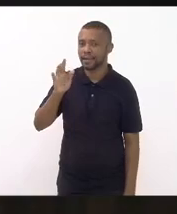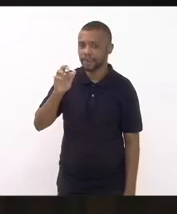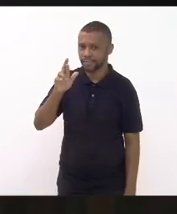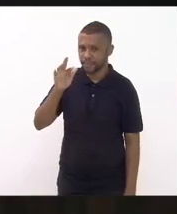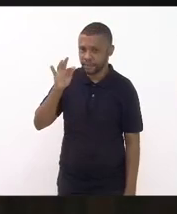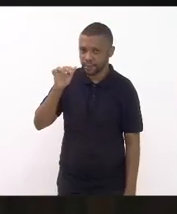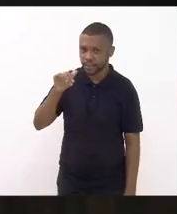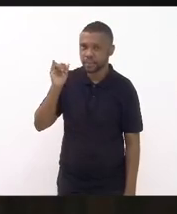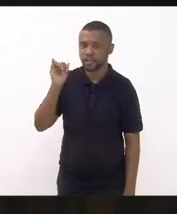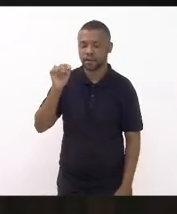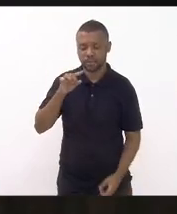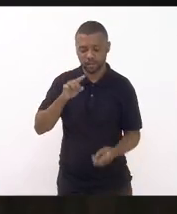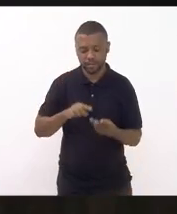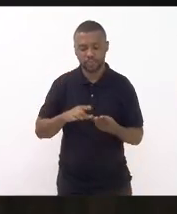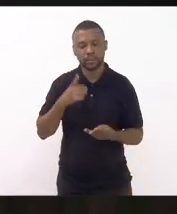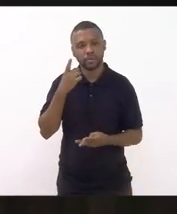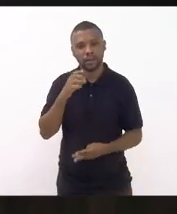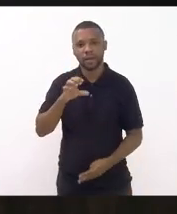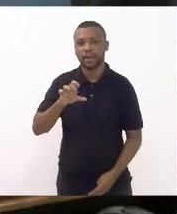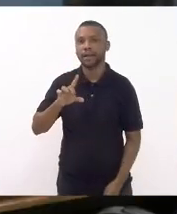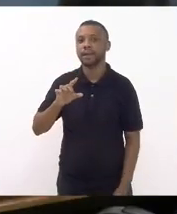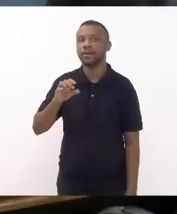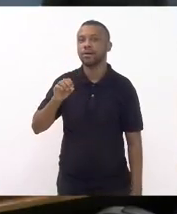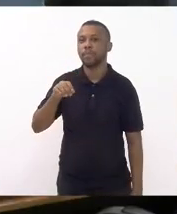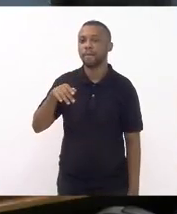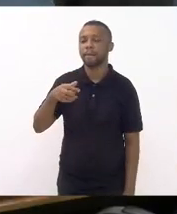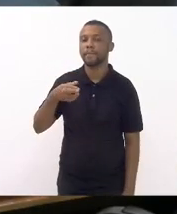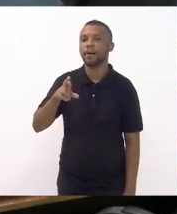Deputado Eliomar Coelho.